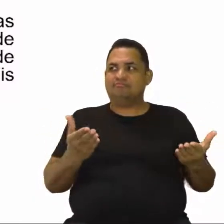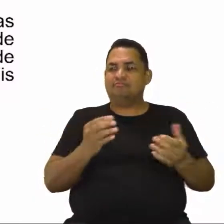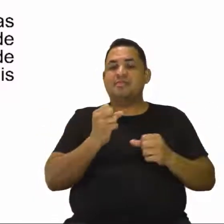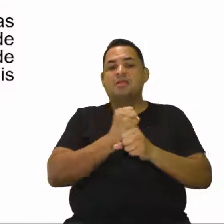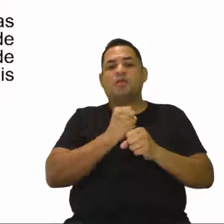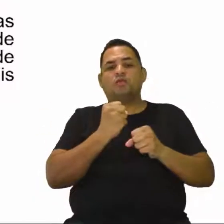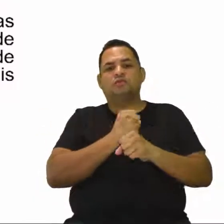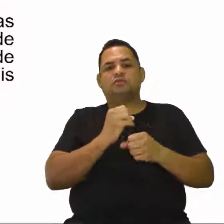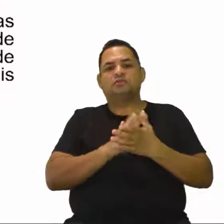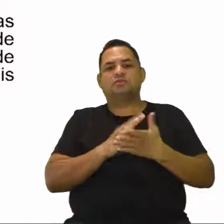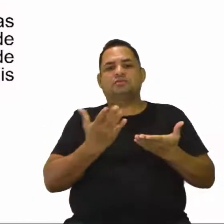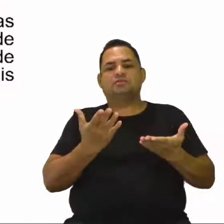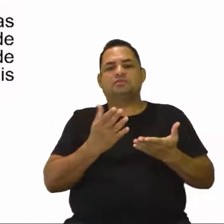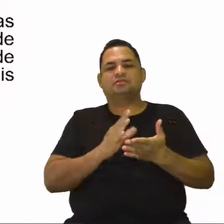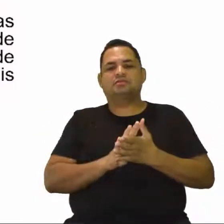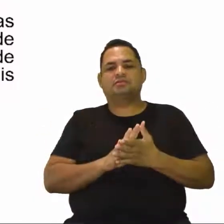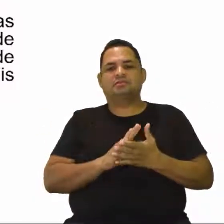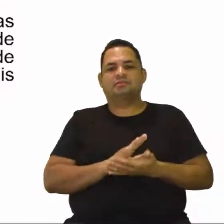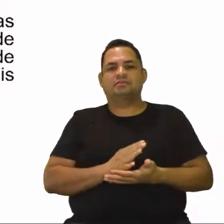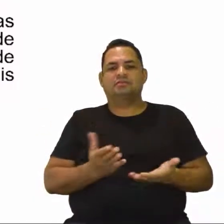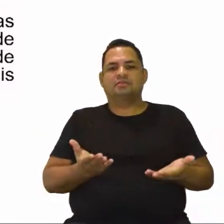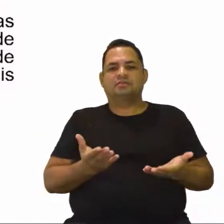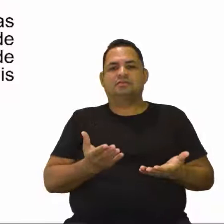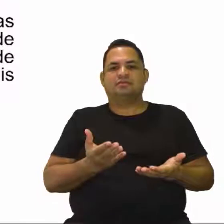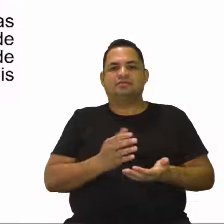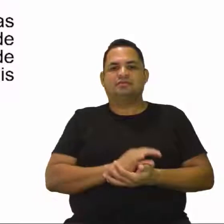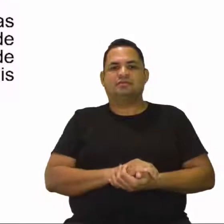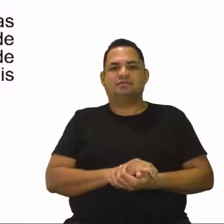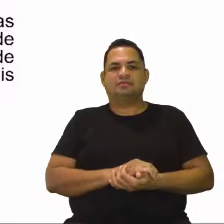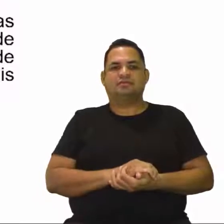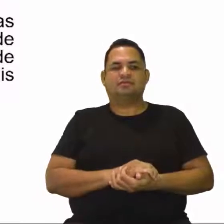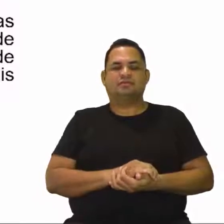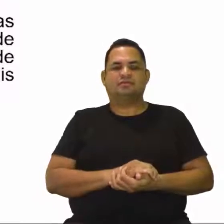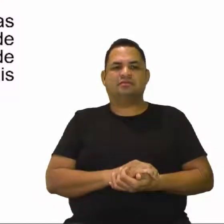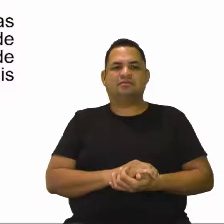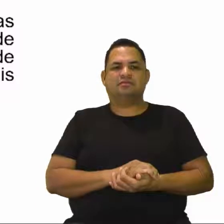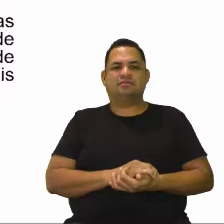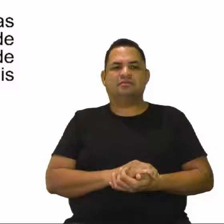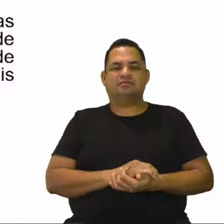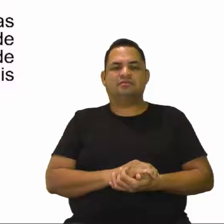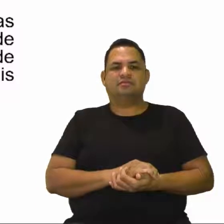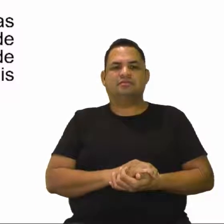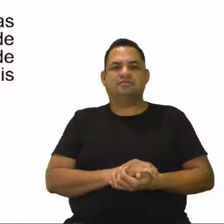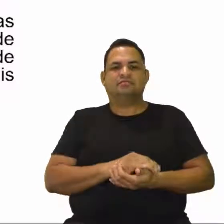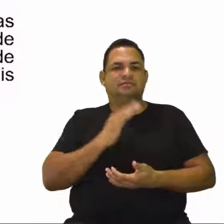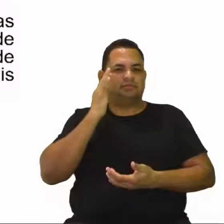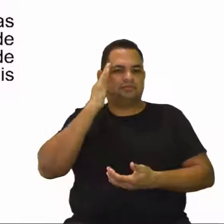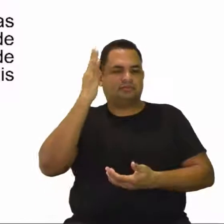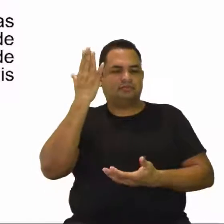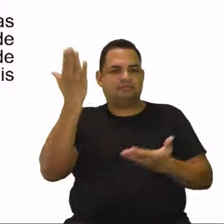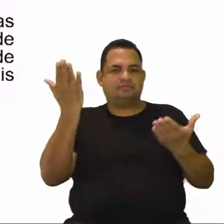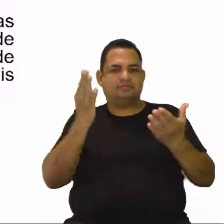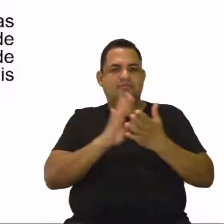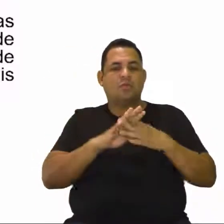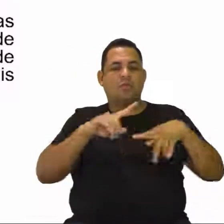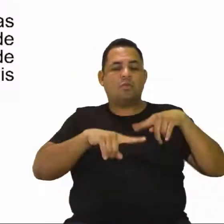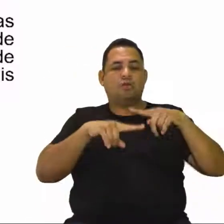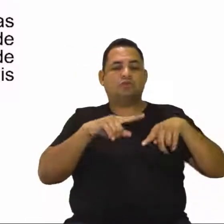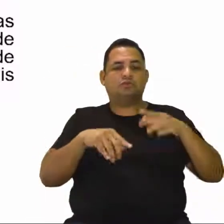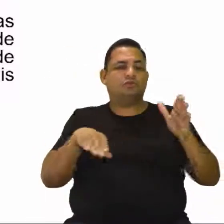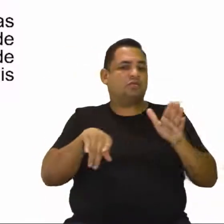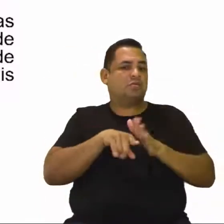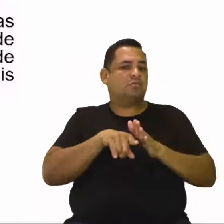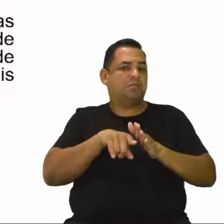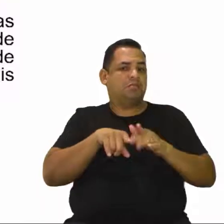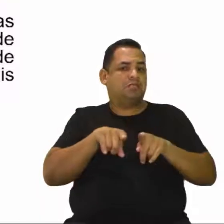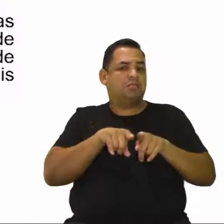você fica vencido, né? Aquela coisa. Com o tempo, você imagina, senhores, o produto,